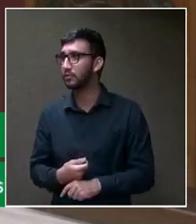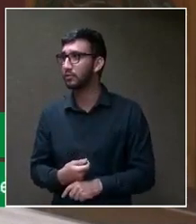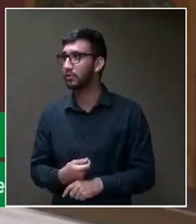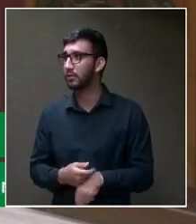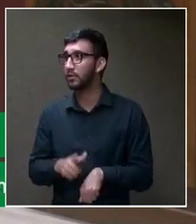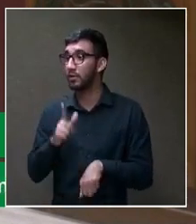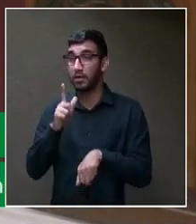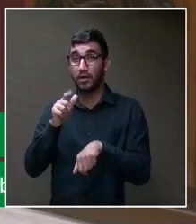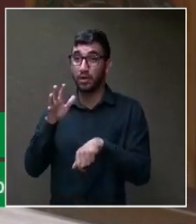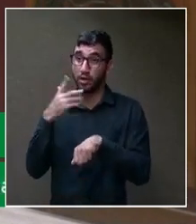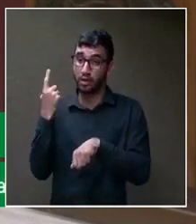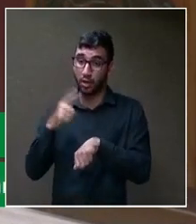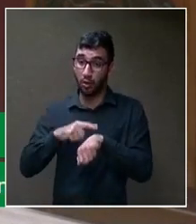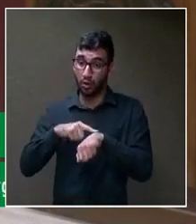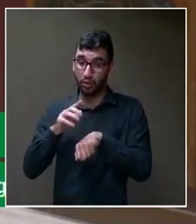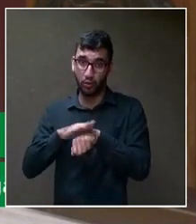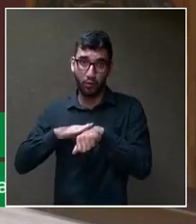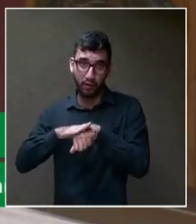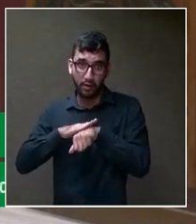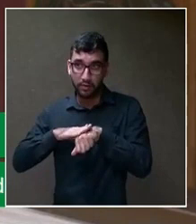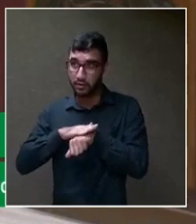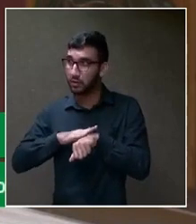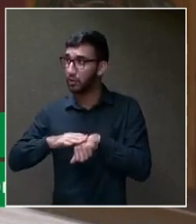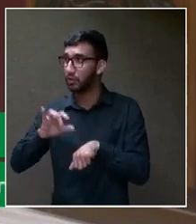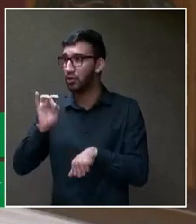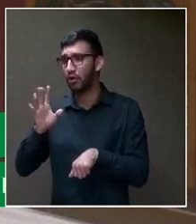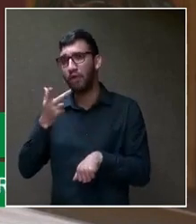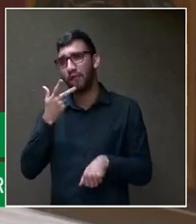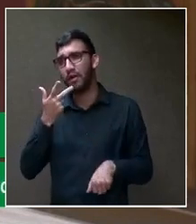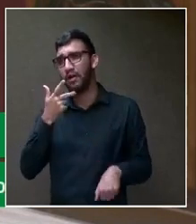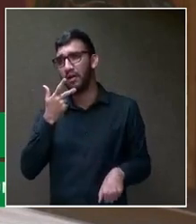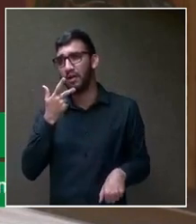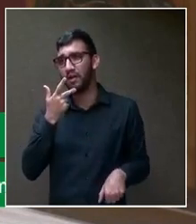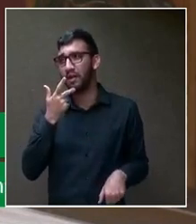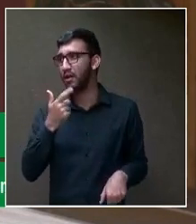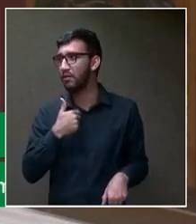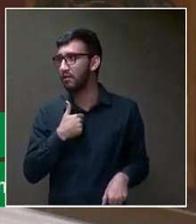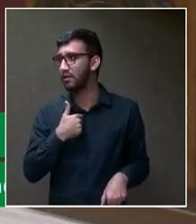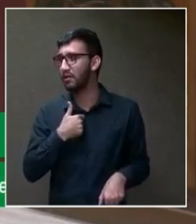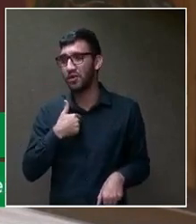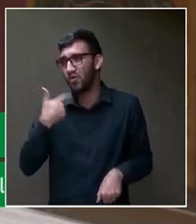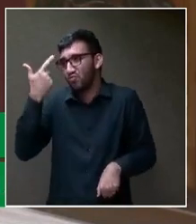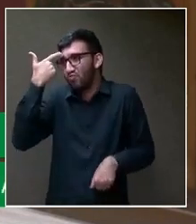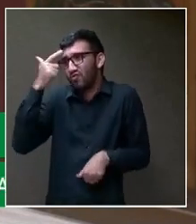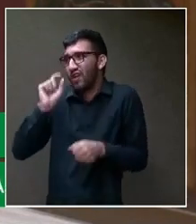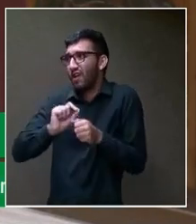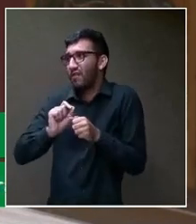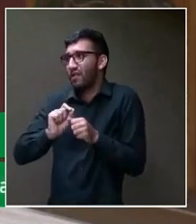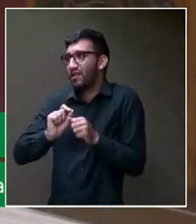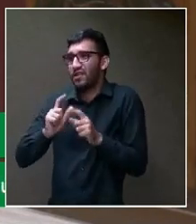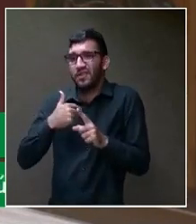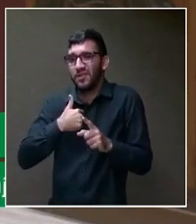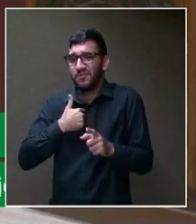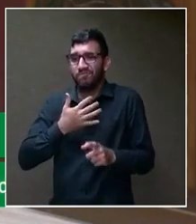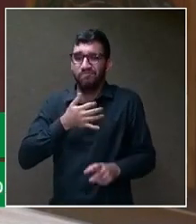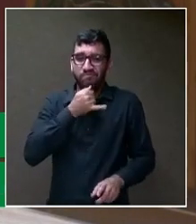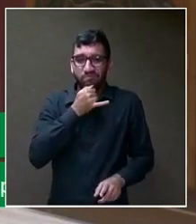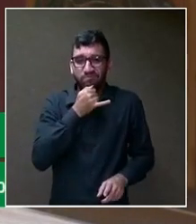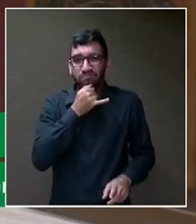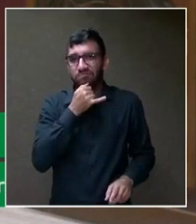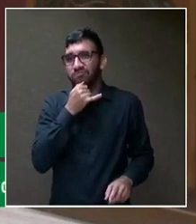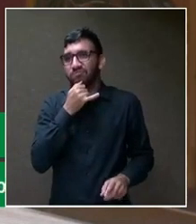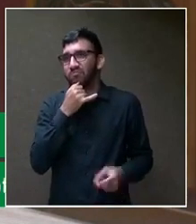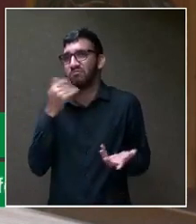gente conversava, ela só falava, Pretinha, eu não sei mais o que fazer, eu não estou feliz. Ela me chamava de